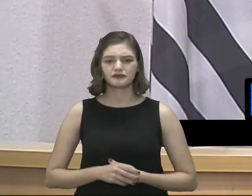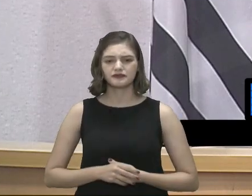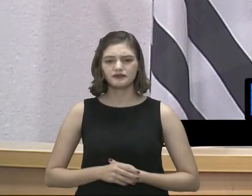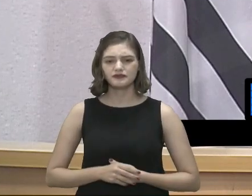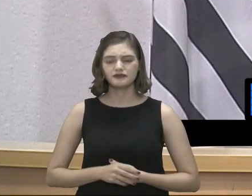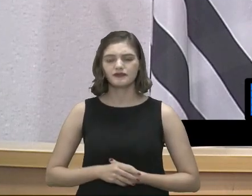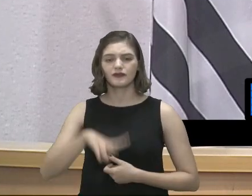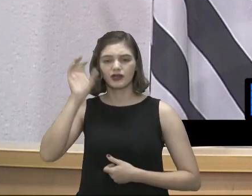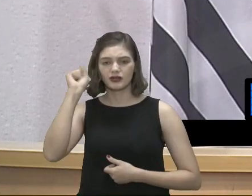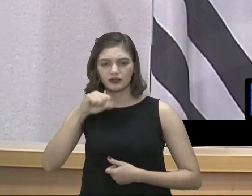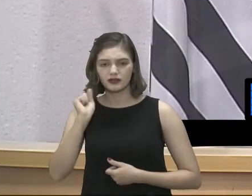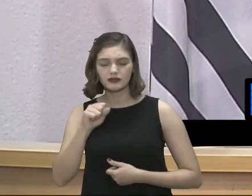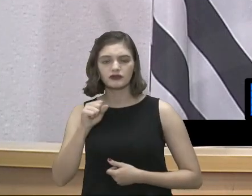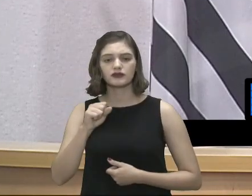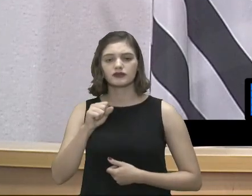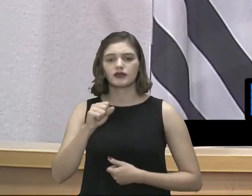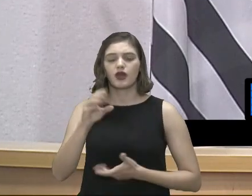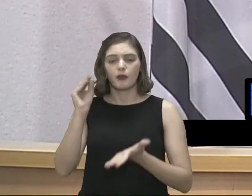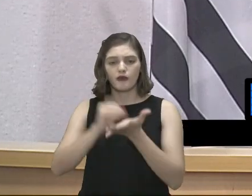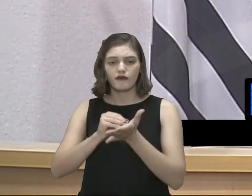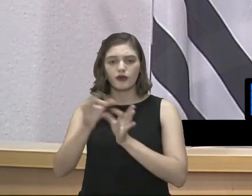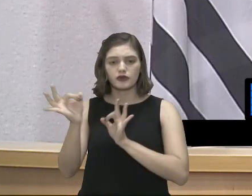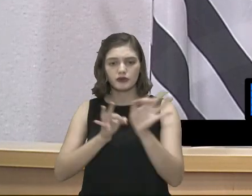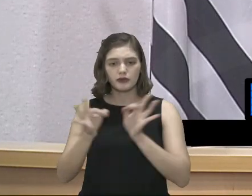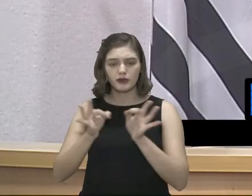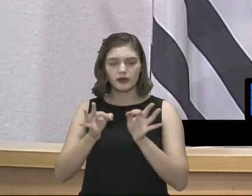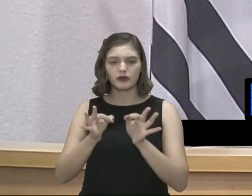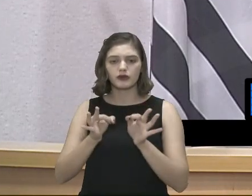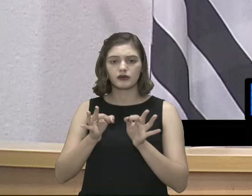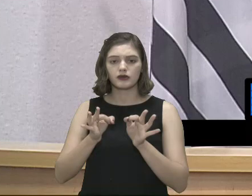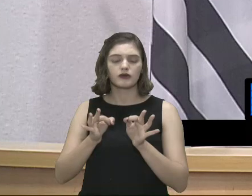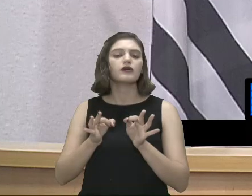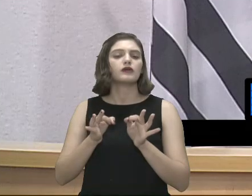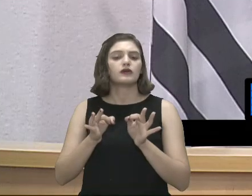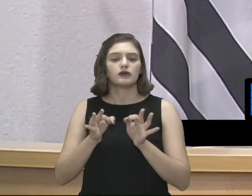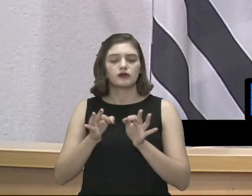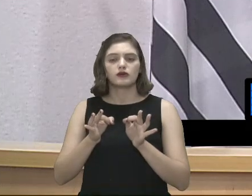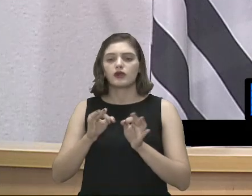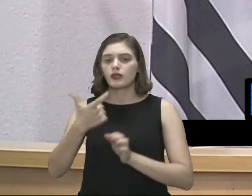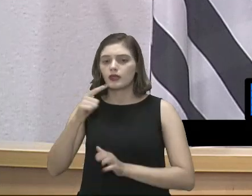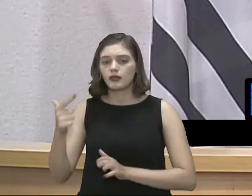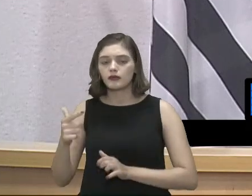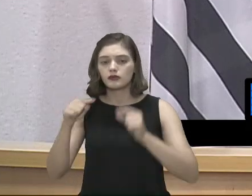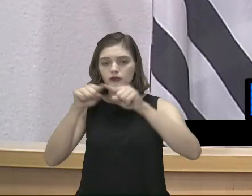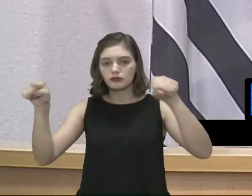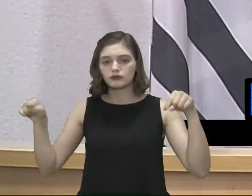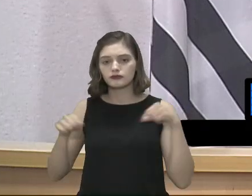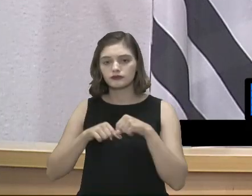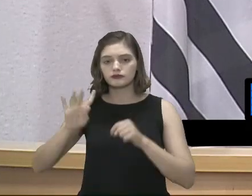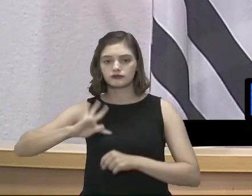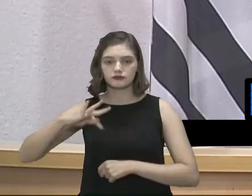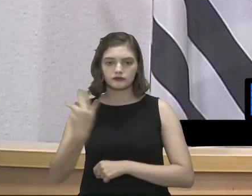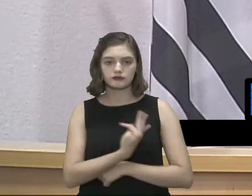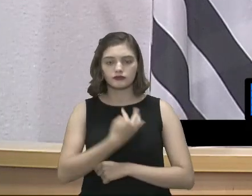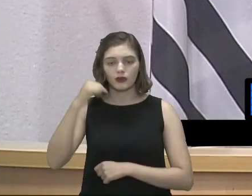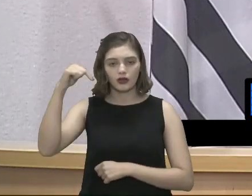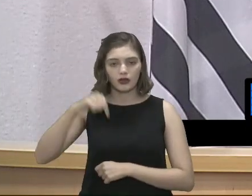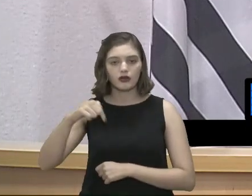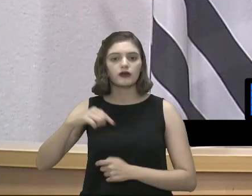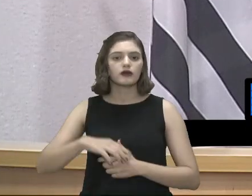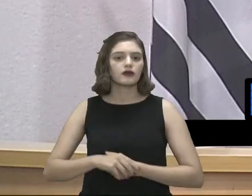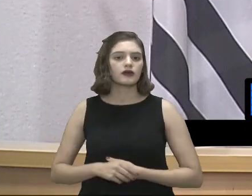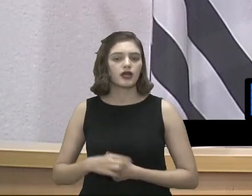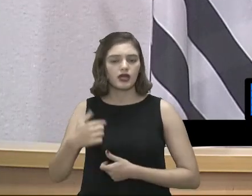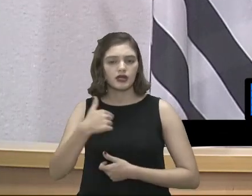E sim, é um despreparo ainda na nossa unidade pública de saúde, nós não temos um ambulatório trans ainda no nosso município, e eu